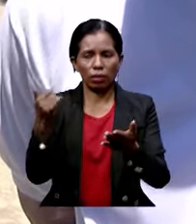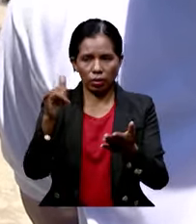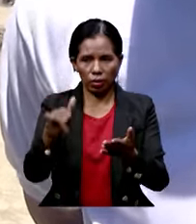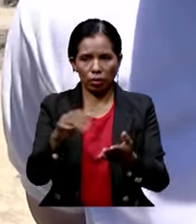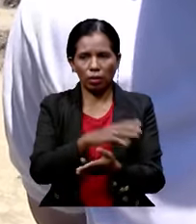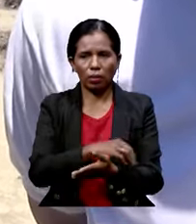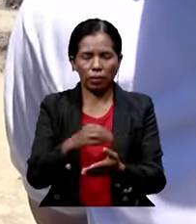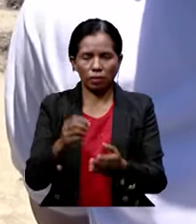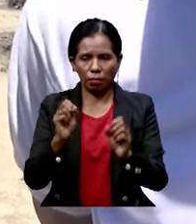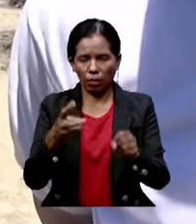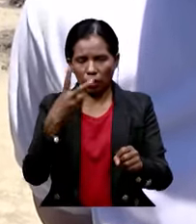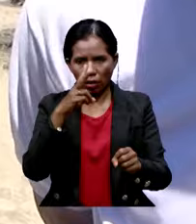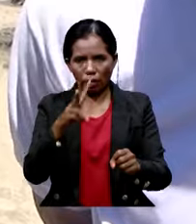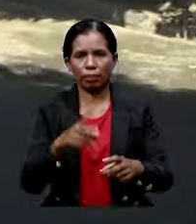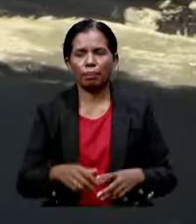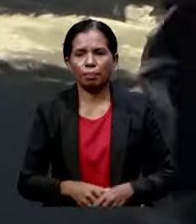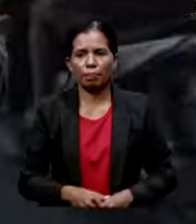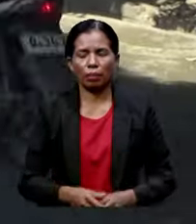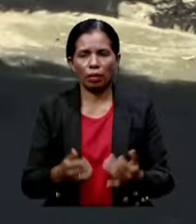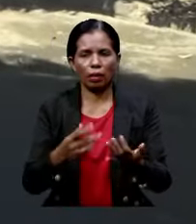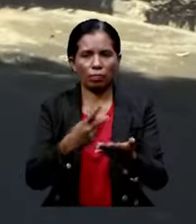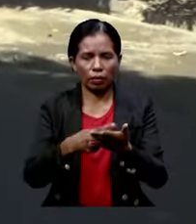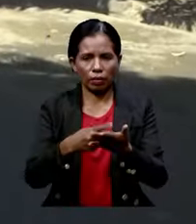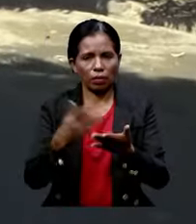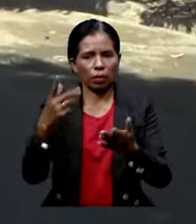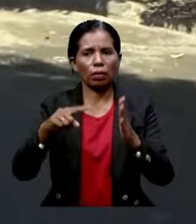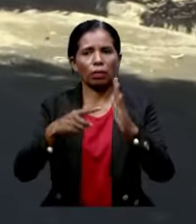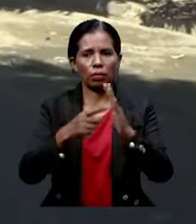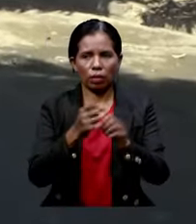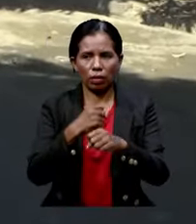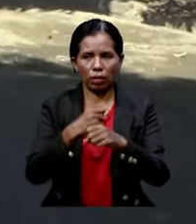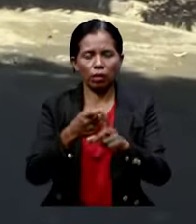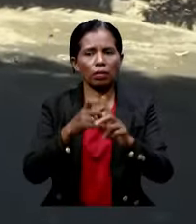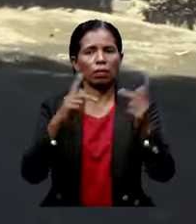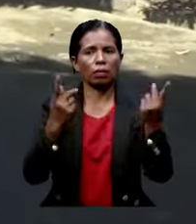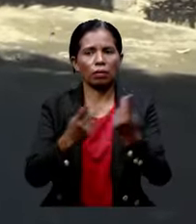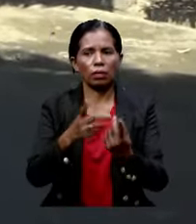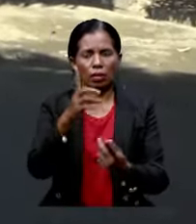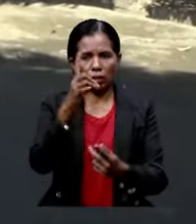se tene hare Dadang ne projetu refere hahu konstrui ona husi kompanya Dili